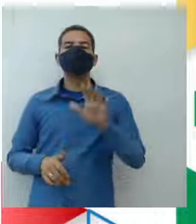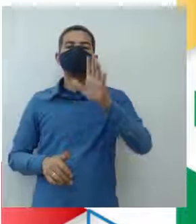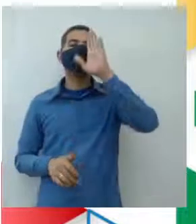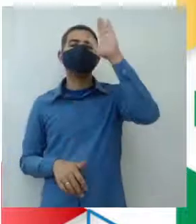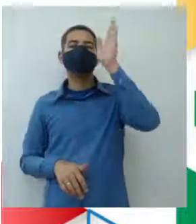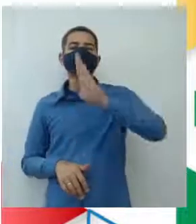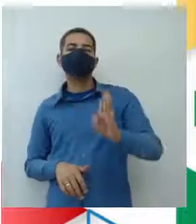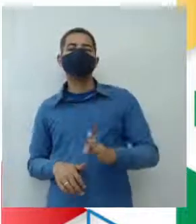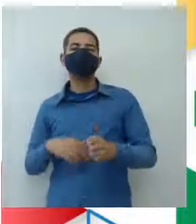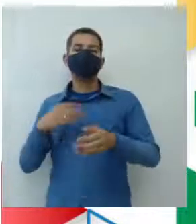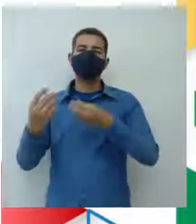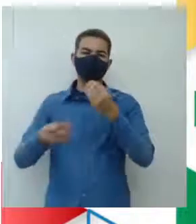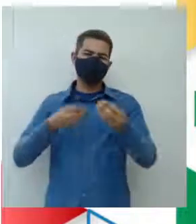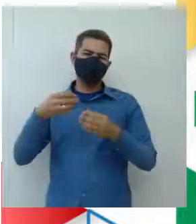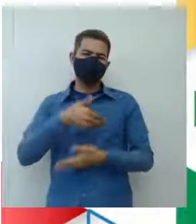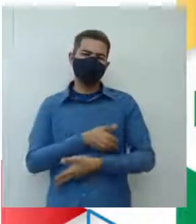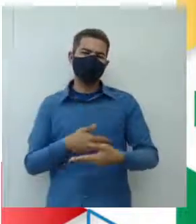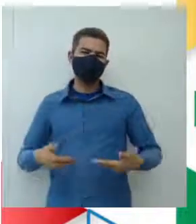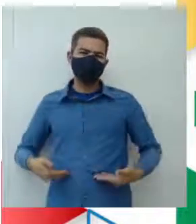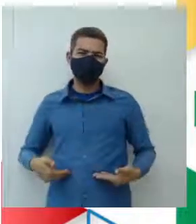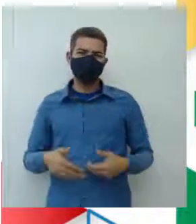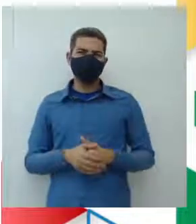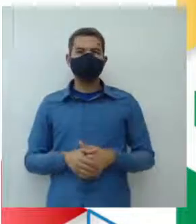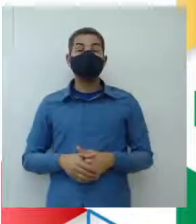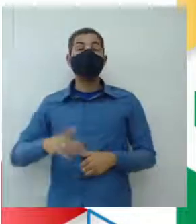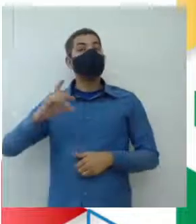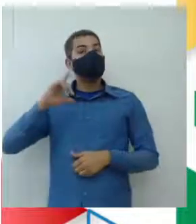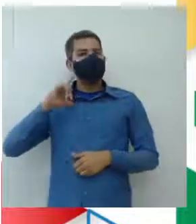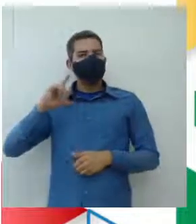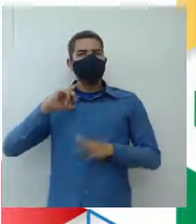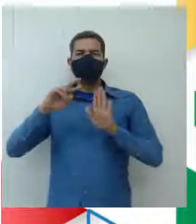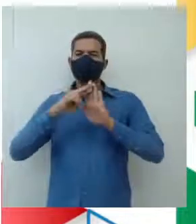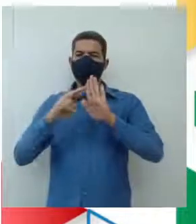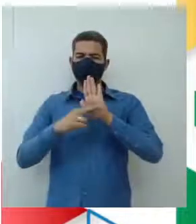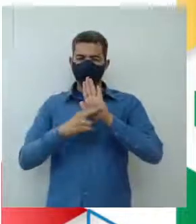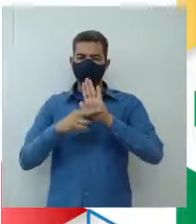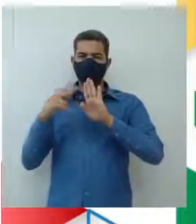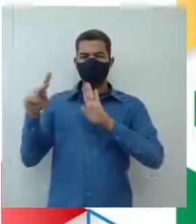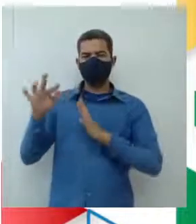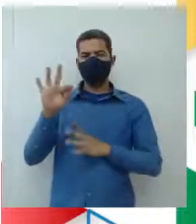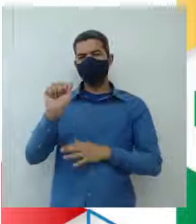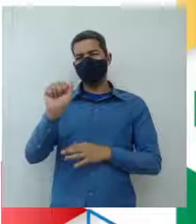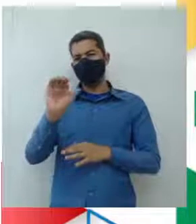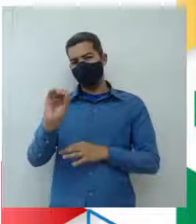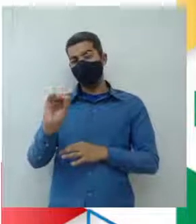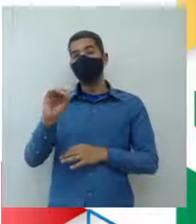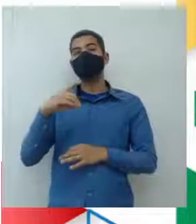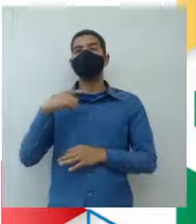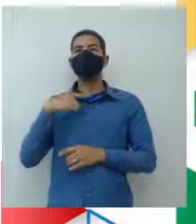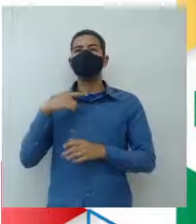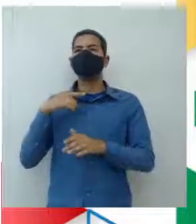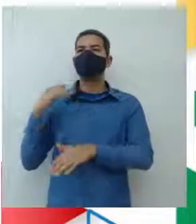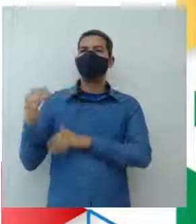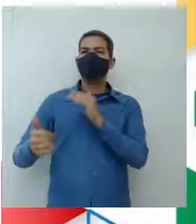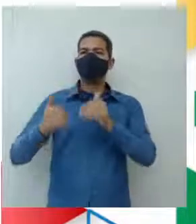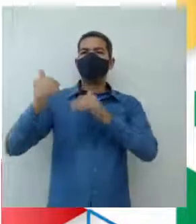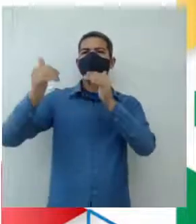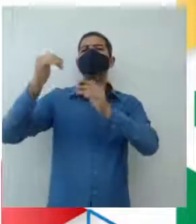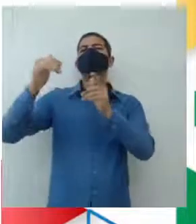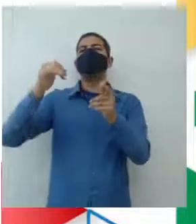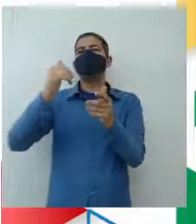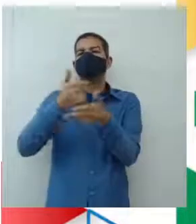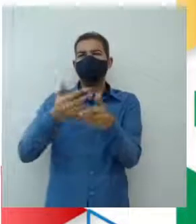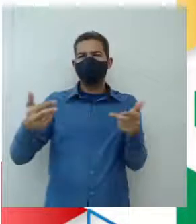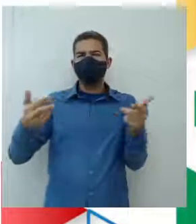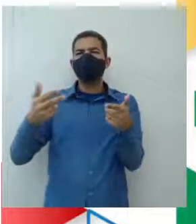Brasil, então a gente vai ver que também diante desse relatório da FAO, né, onde vai ter elevados e persistentes níveis